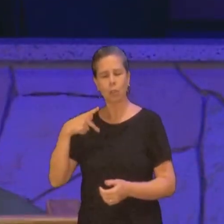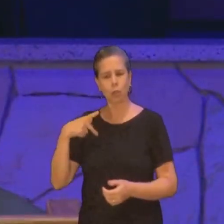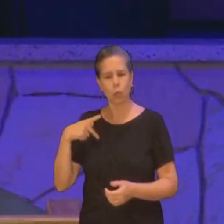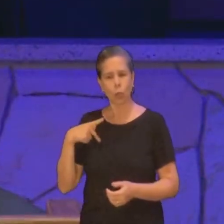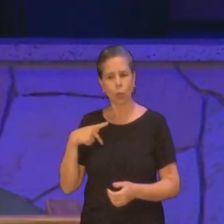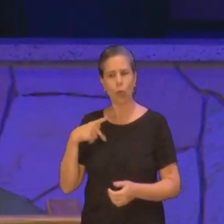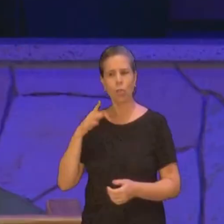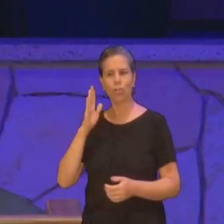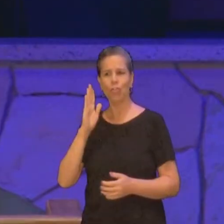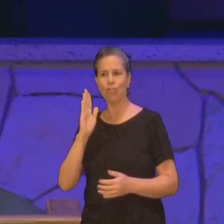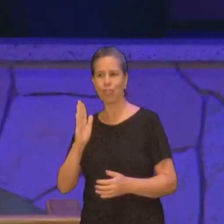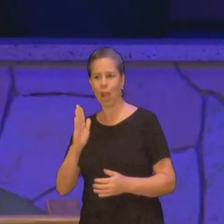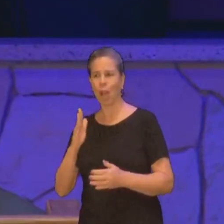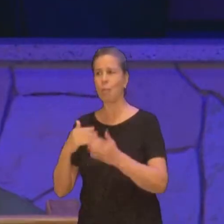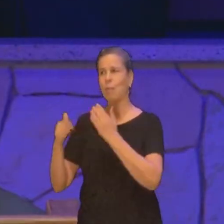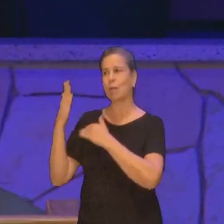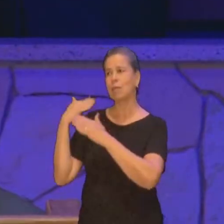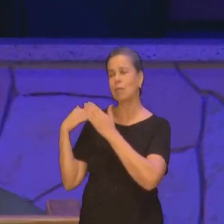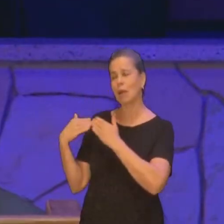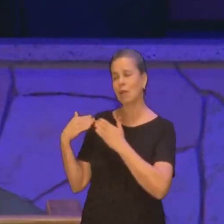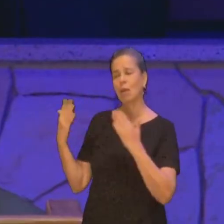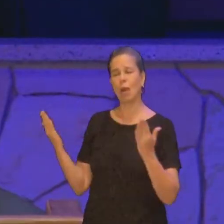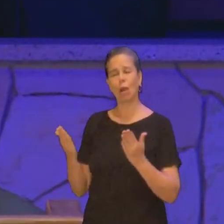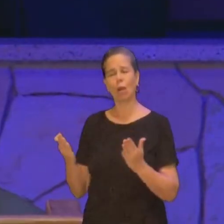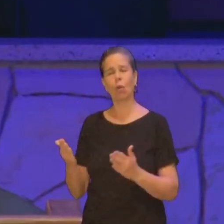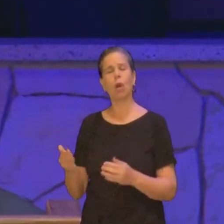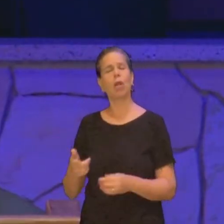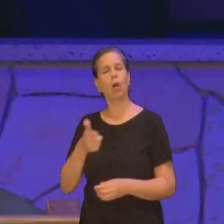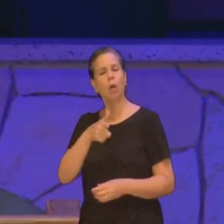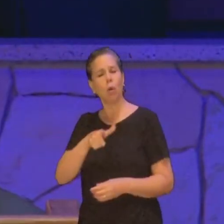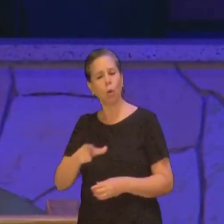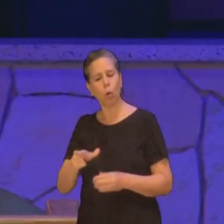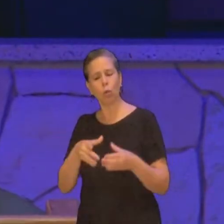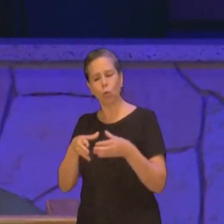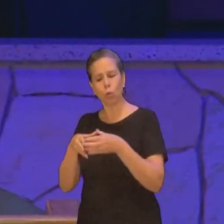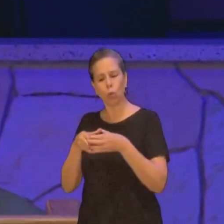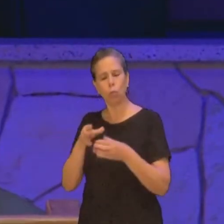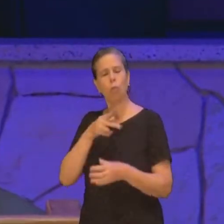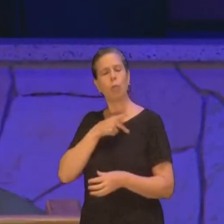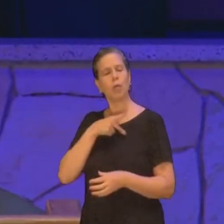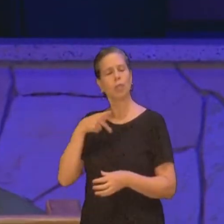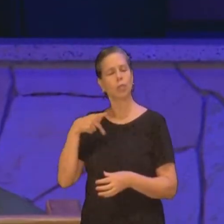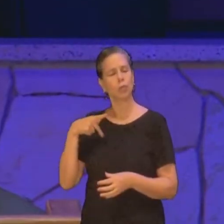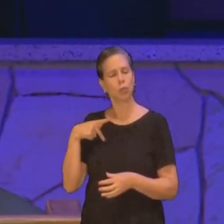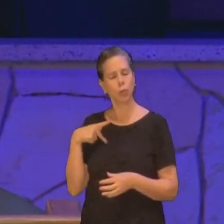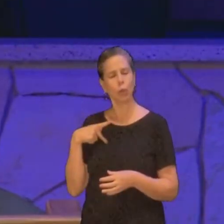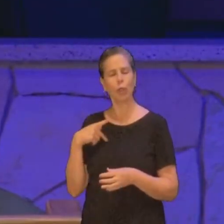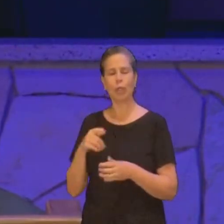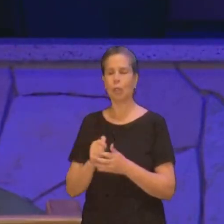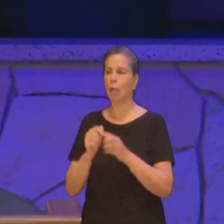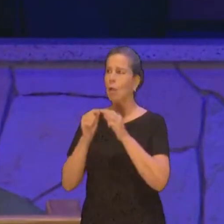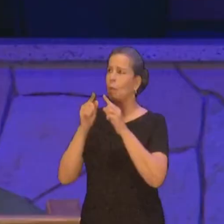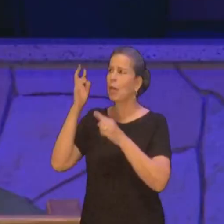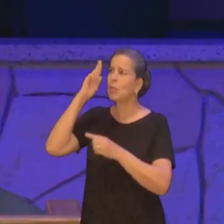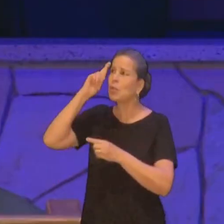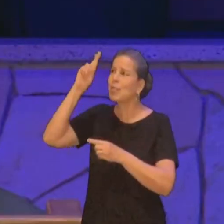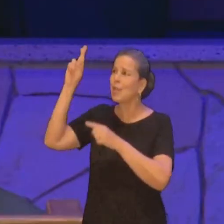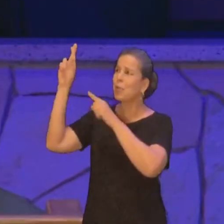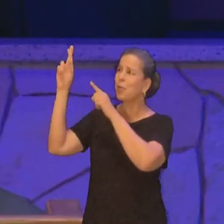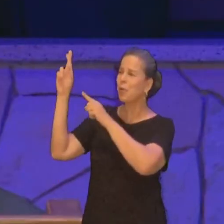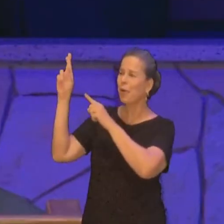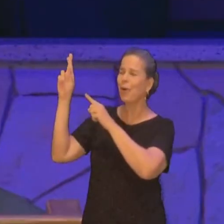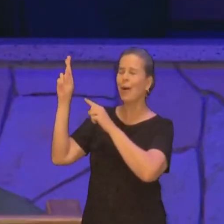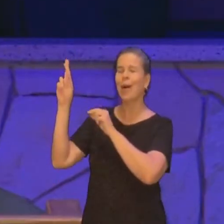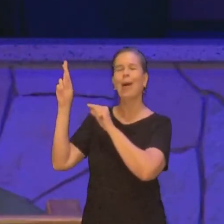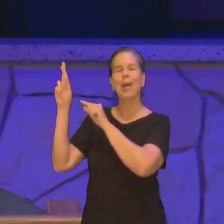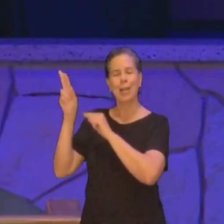estamos aqui agora como conselho pastoral, e um dia nós passaremos. Mas o Senhor, que é o Senhor da seara,